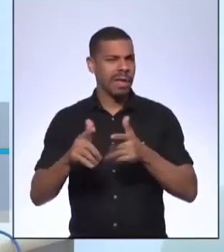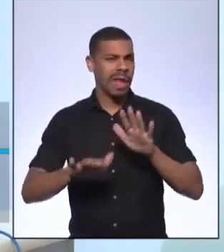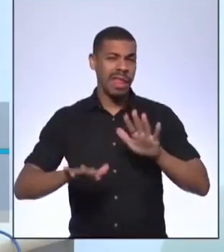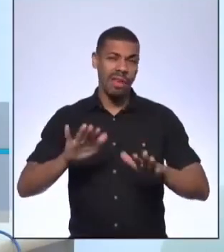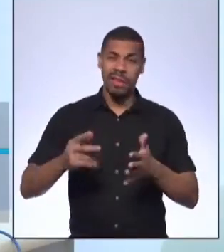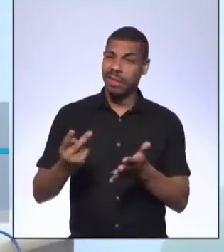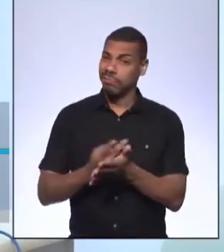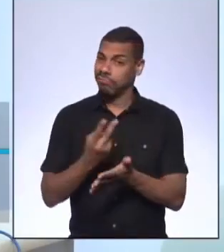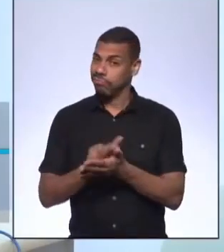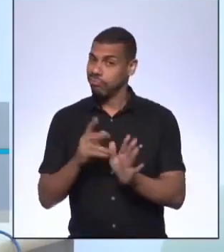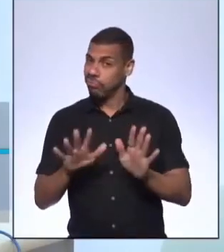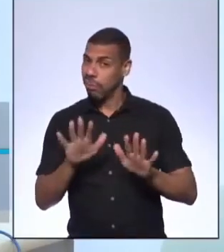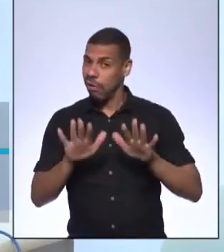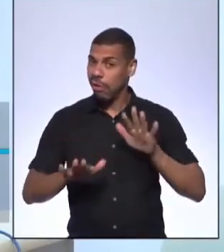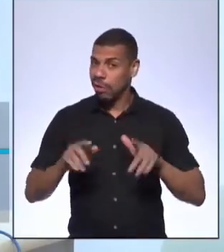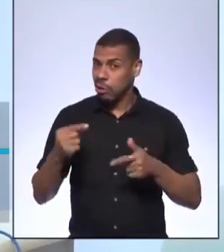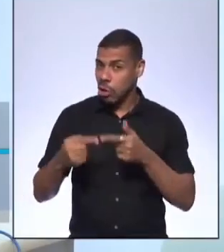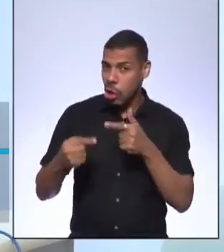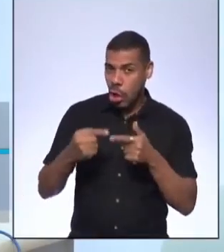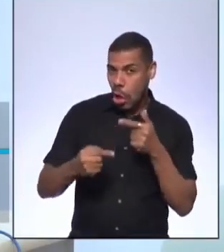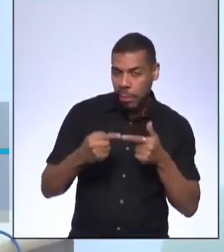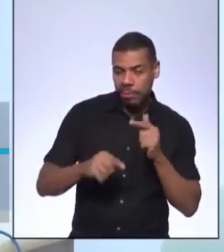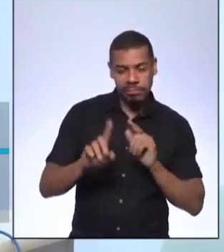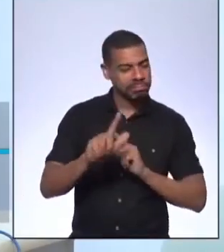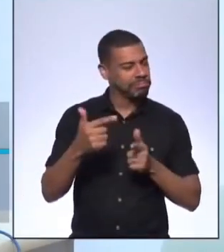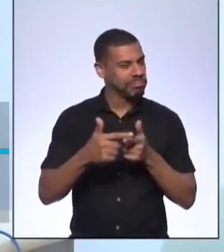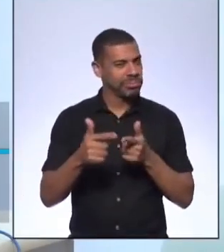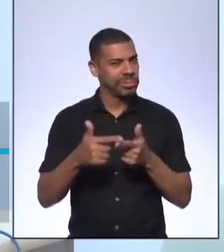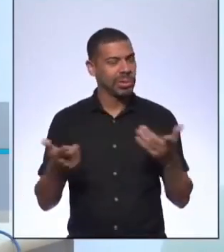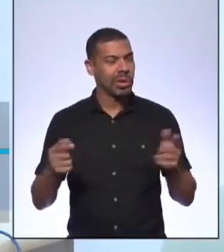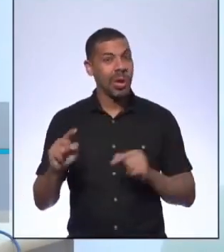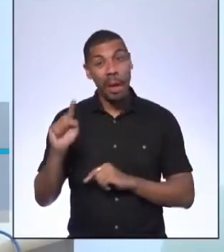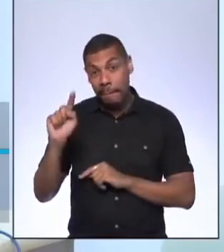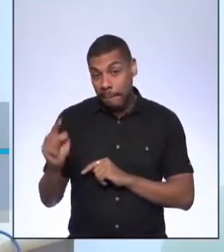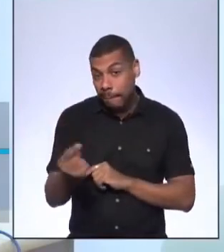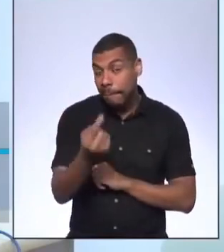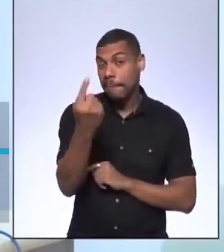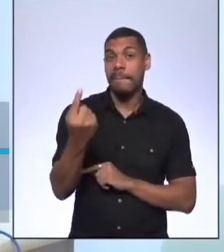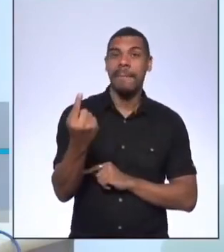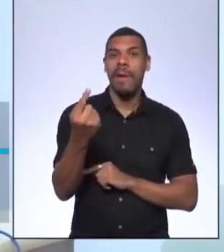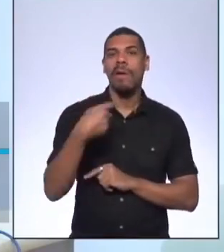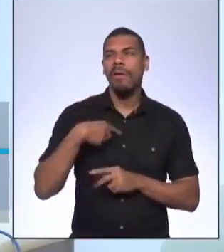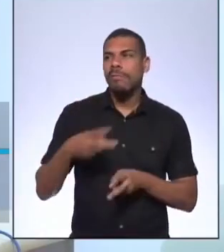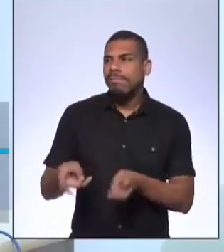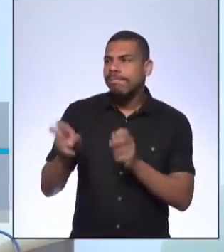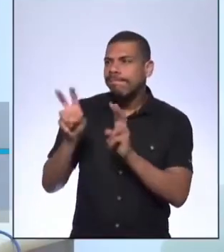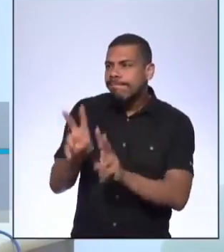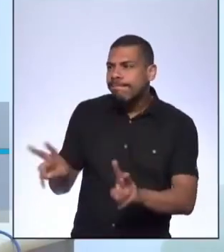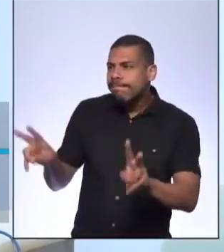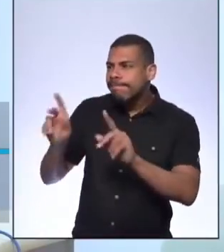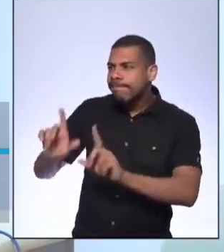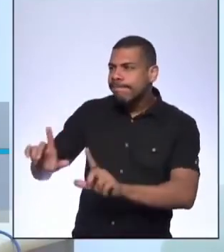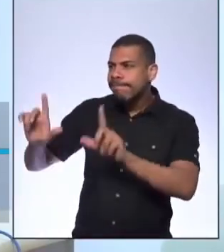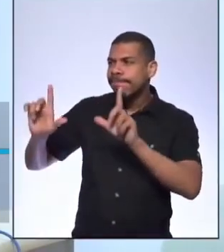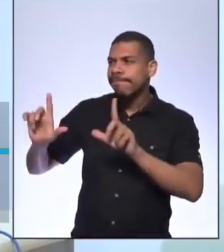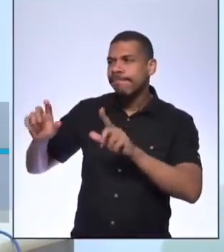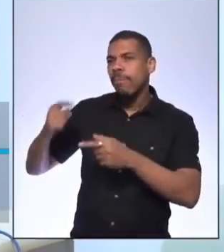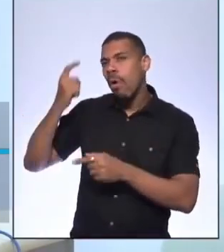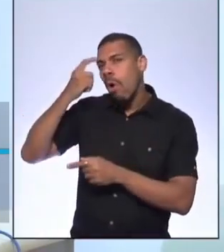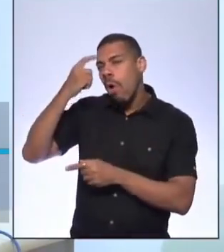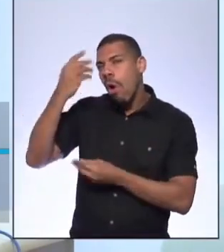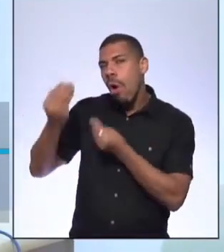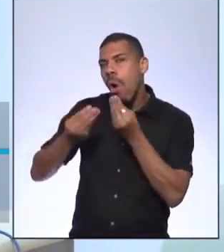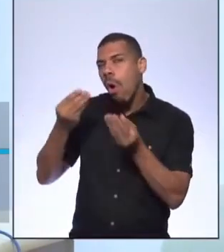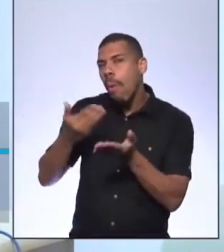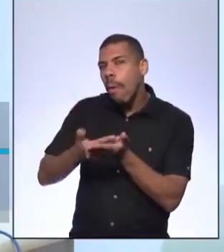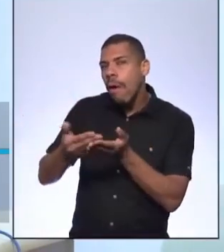repente, você vê que você colocou alguma coisa meio equivocada ali, porque é o primeiro olhar, né, o primeiro passeio do olhar, e vocês